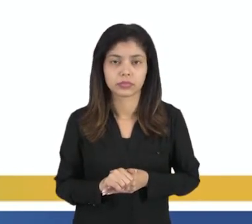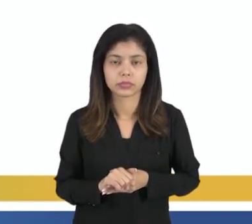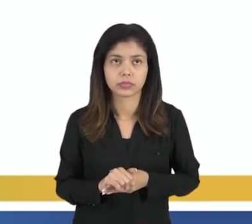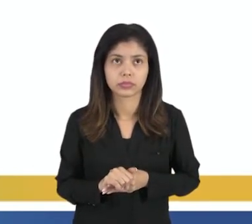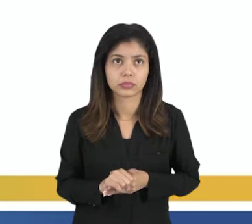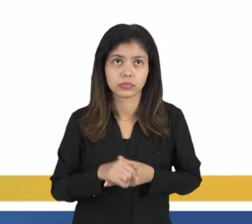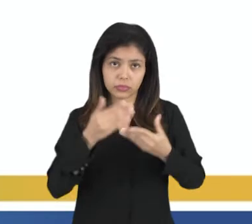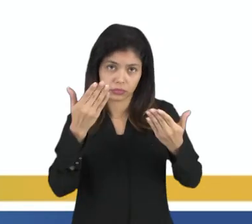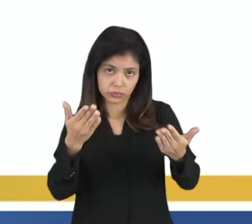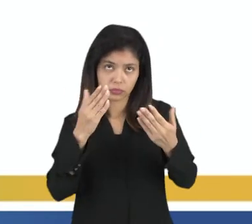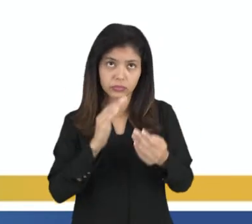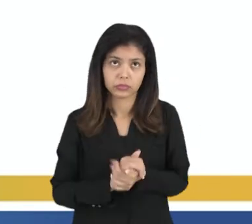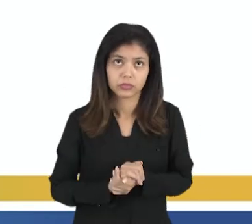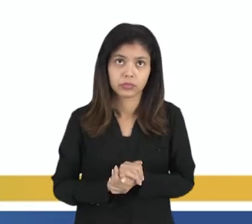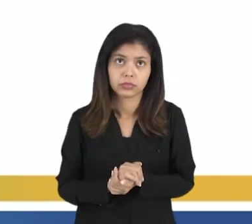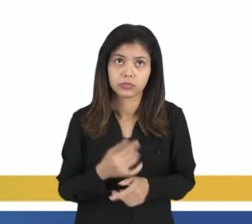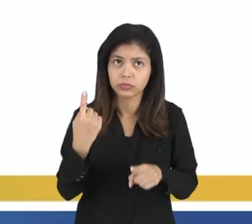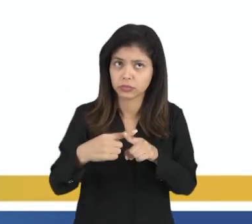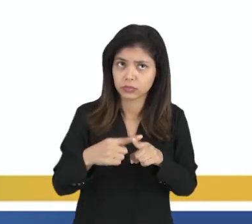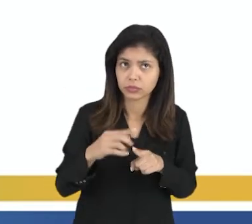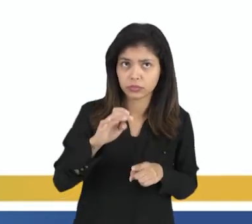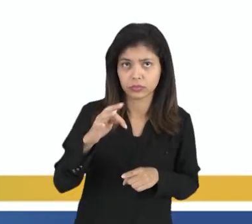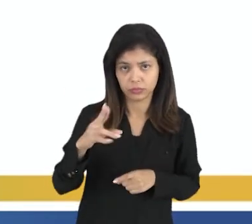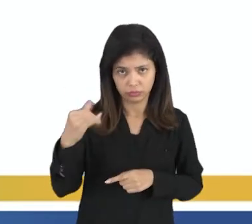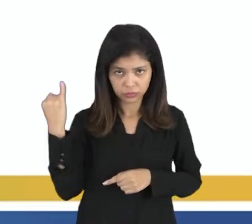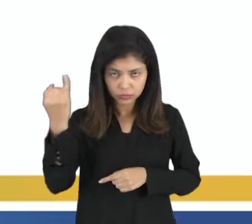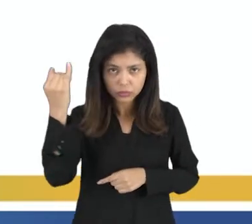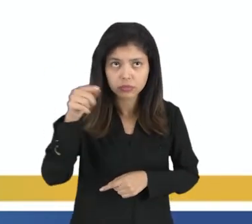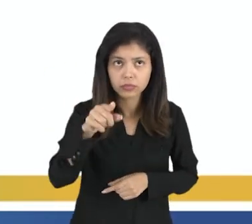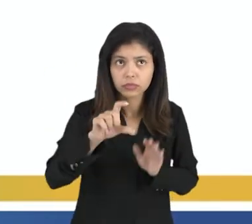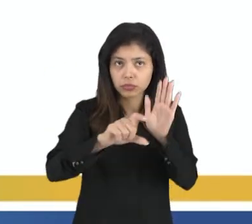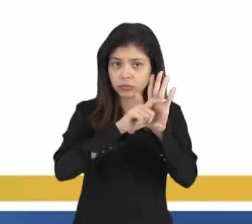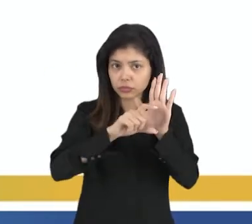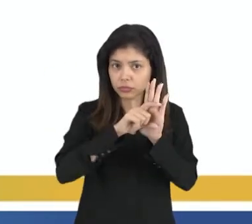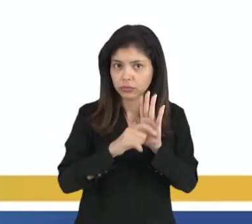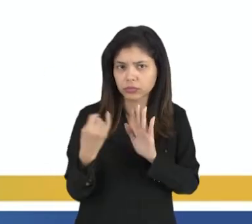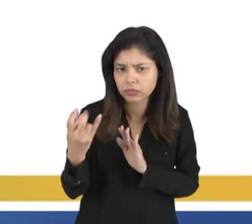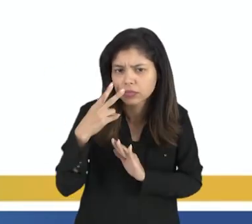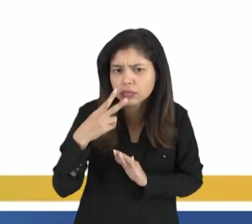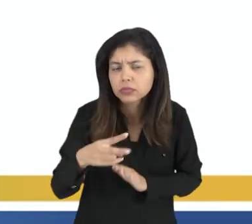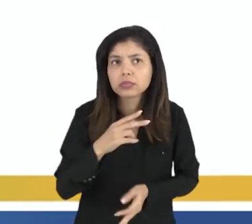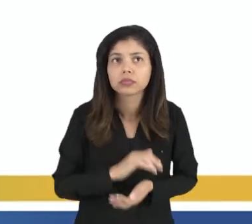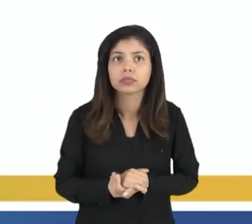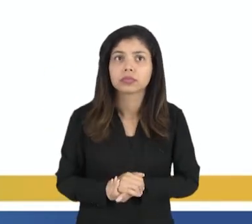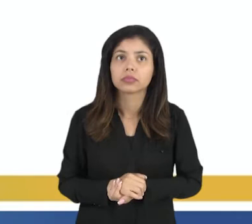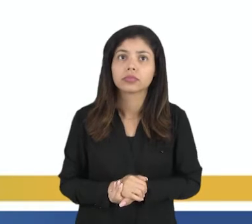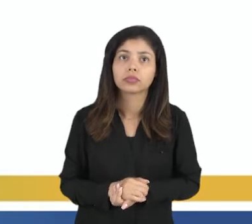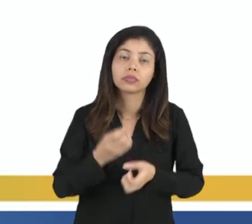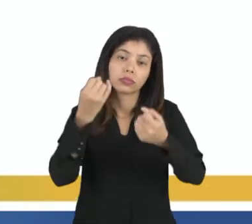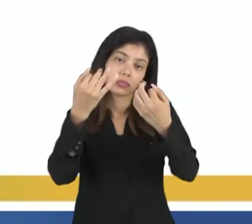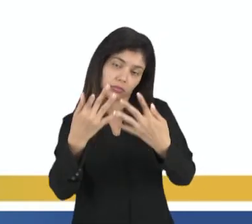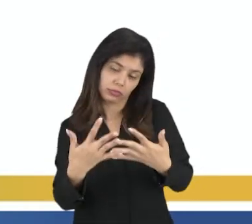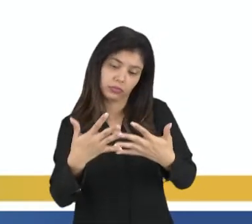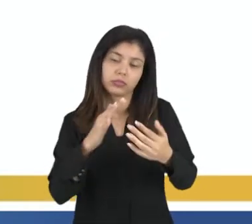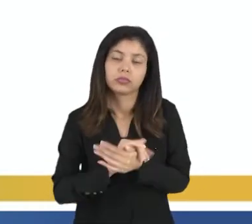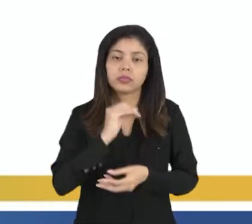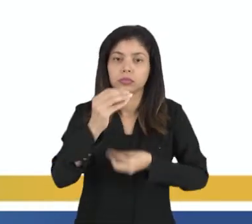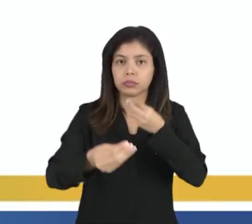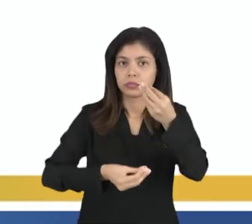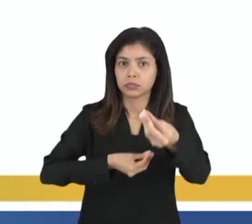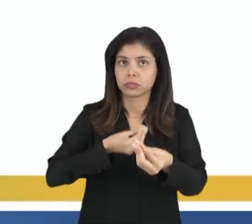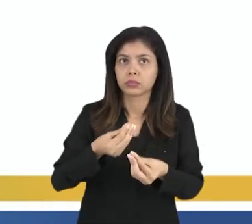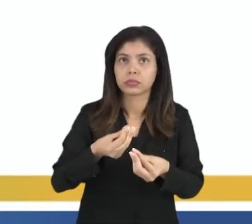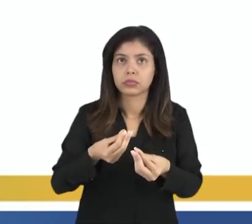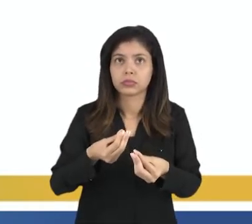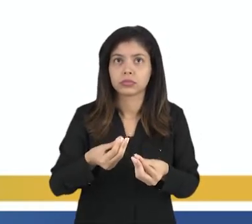Eu coloquei aqui, ó. Por que a entropia é importante? Esse tópico aqui é interessante, tá? Ela nos diz como os fenômenos